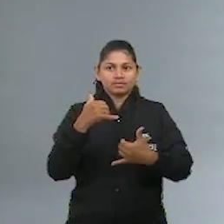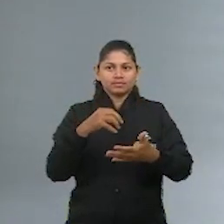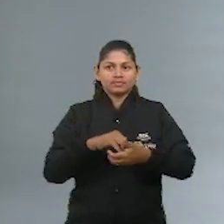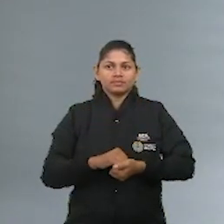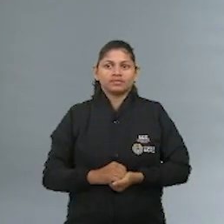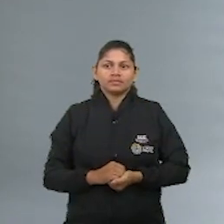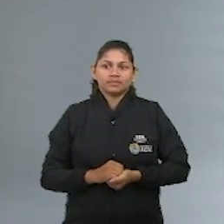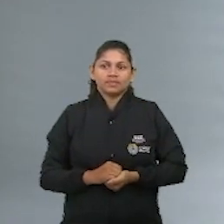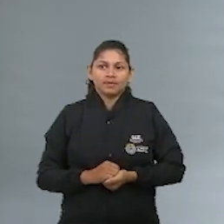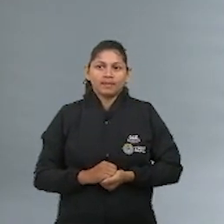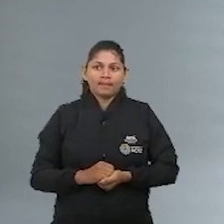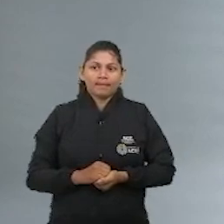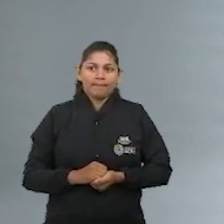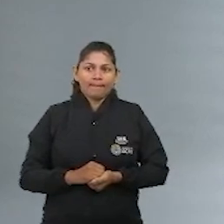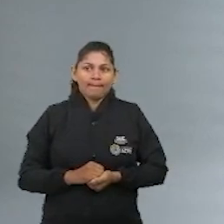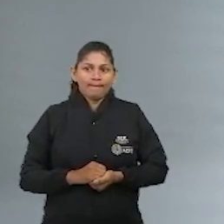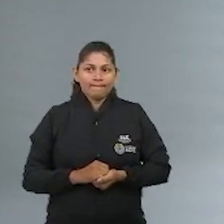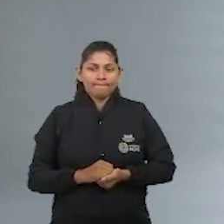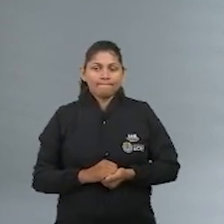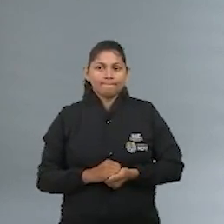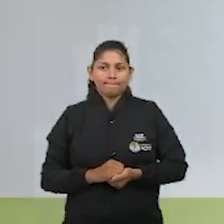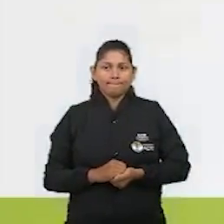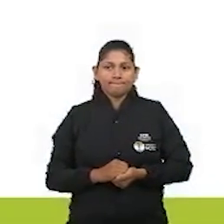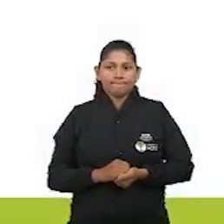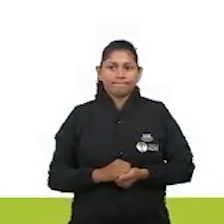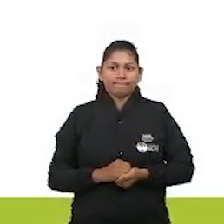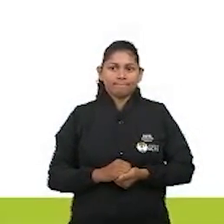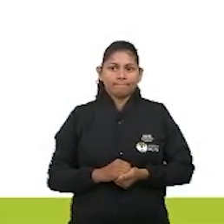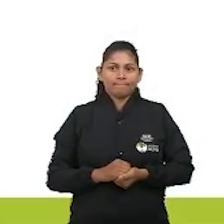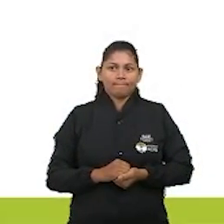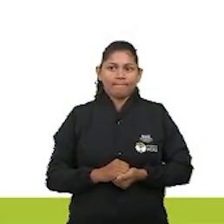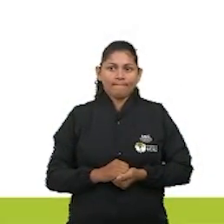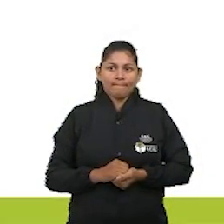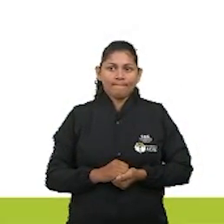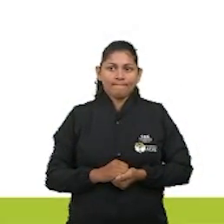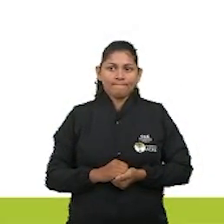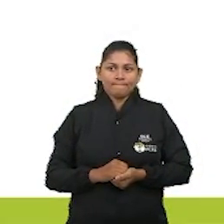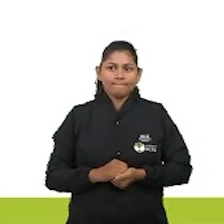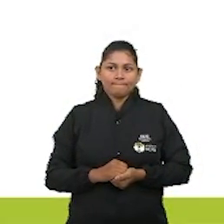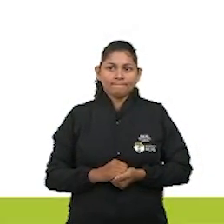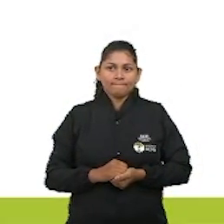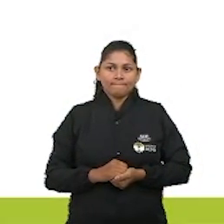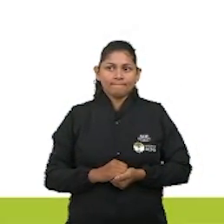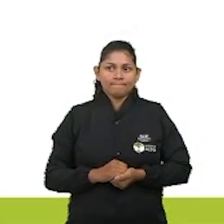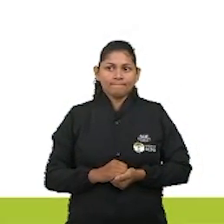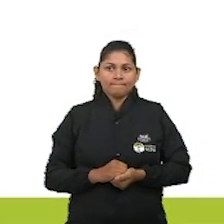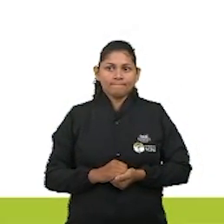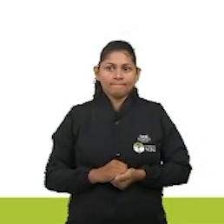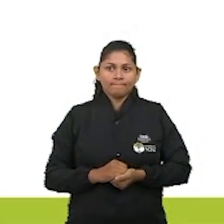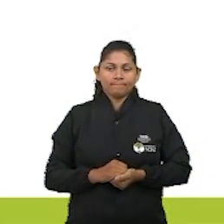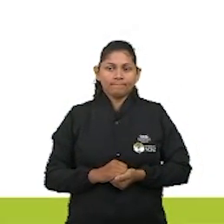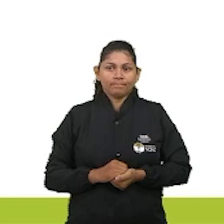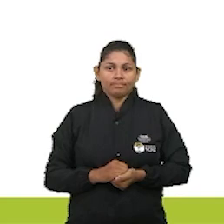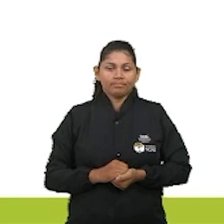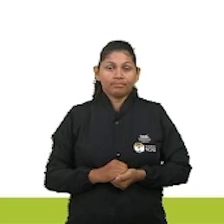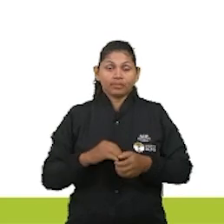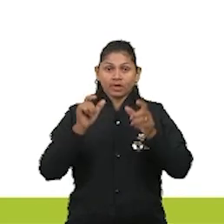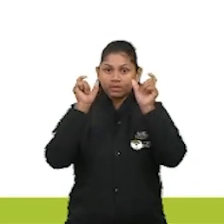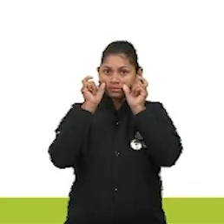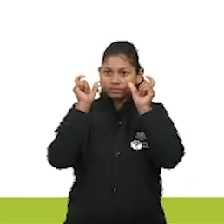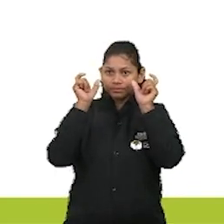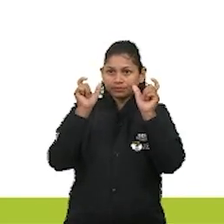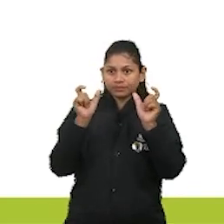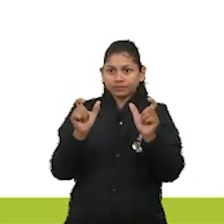diz o enunciado. Ó, eu peguei esse que estava desse lado, já mandei todo para esse lado, tá? E aí observe